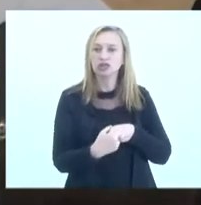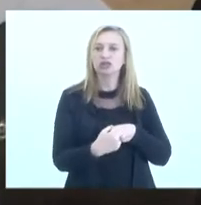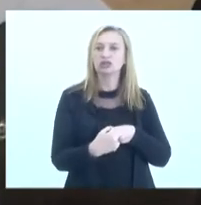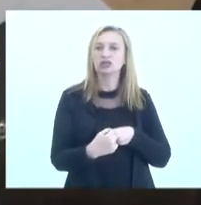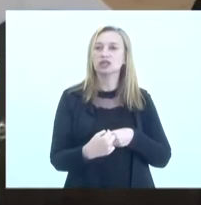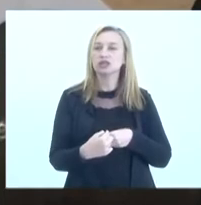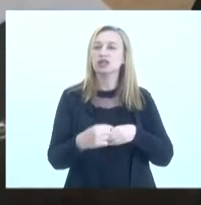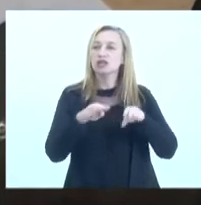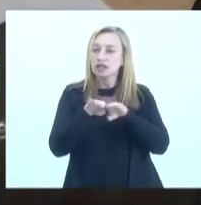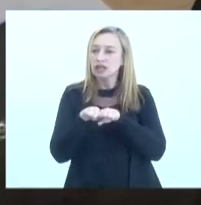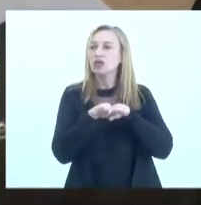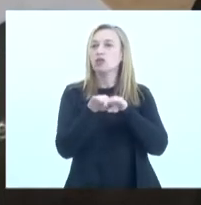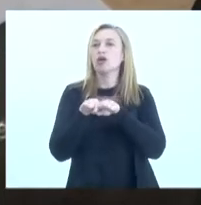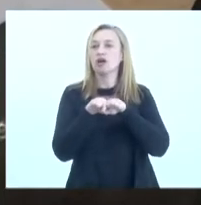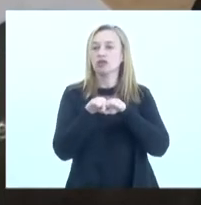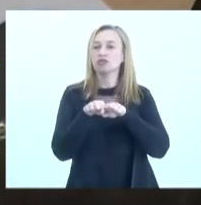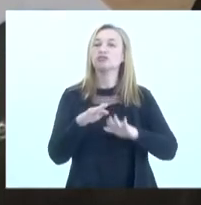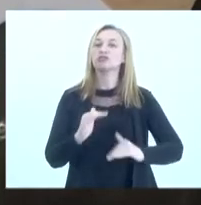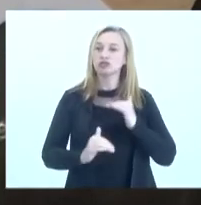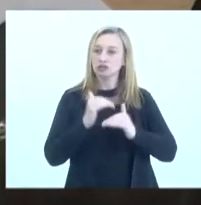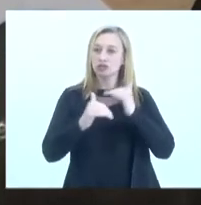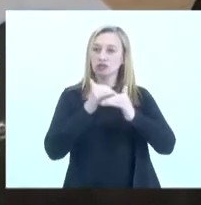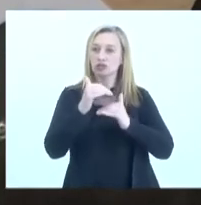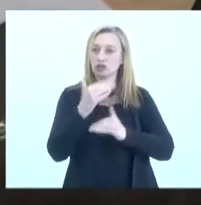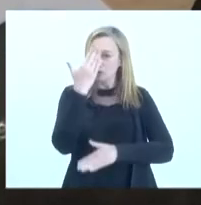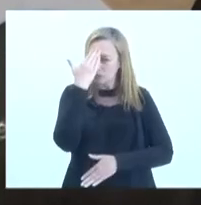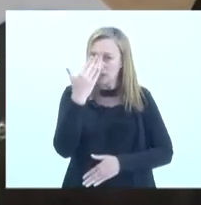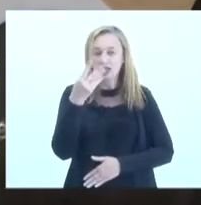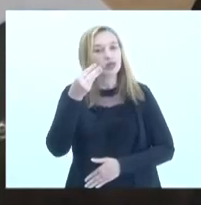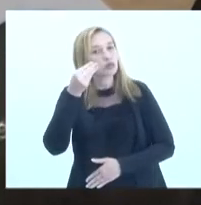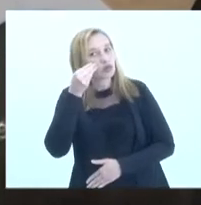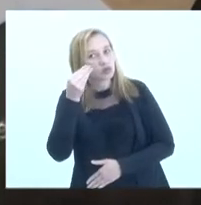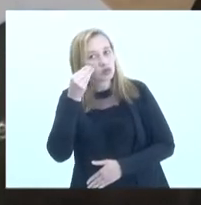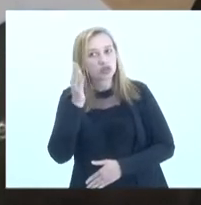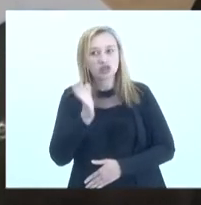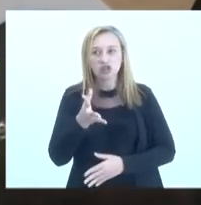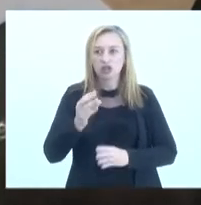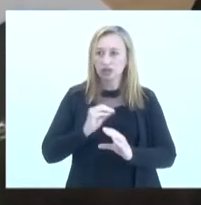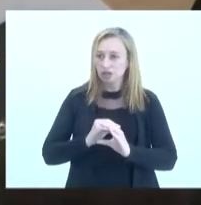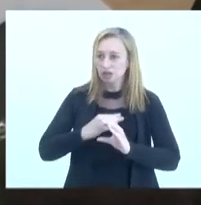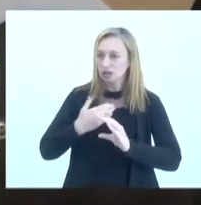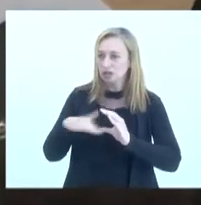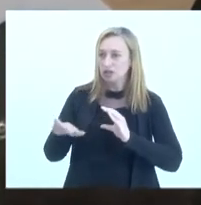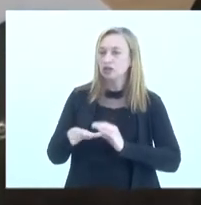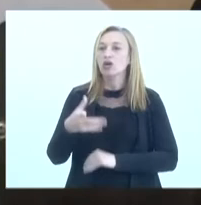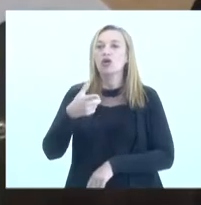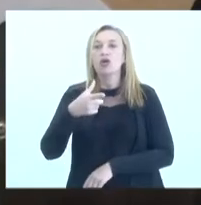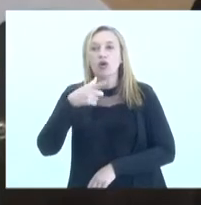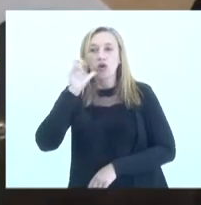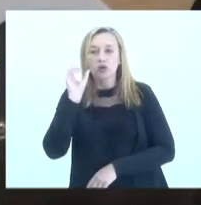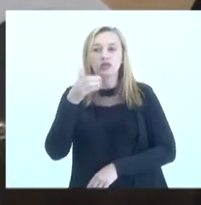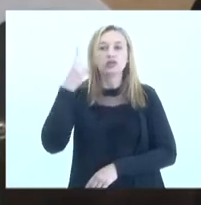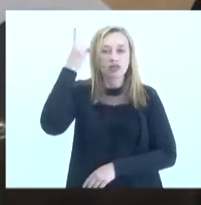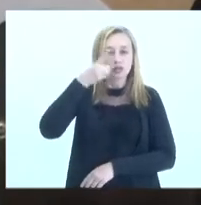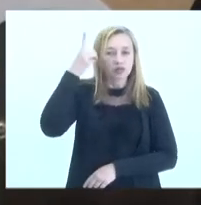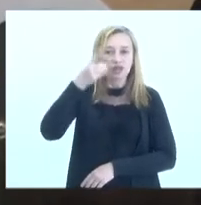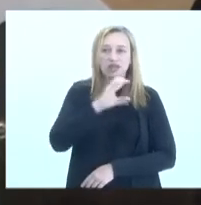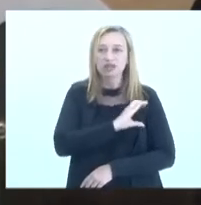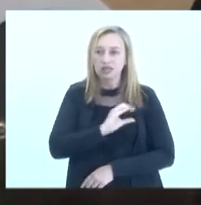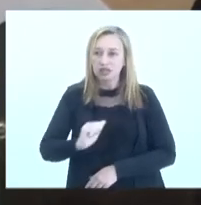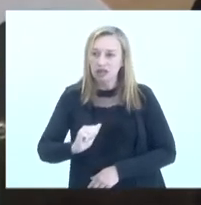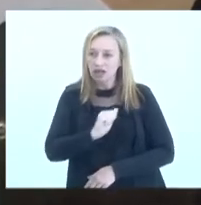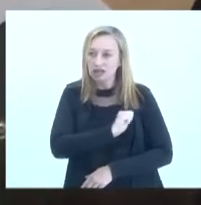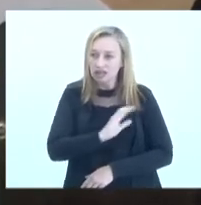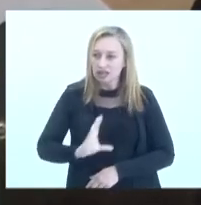no mesmo patamar de desenvolvimento. Agradeço a oportunidade. Já entregamos ontem ao deputado Ceciliano